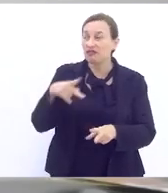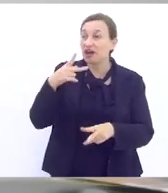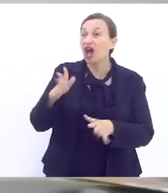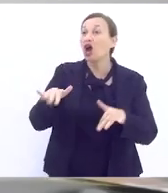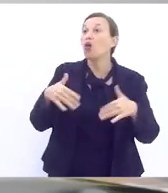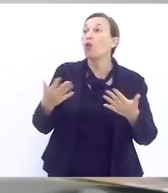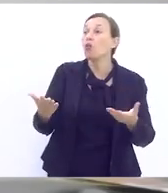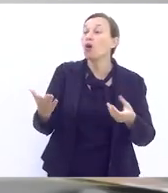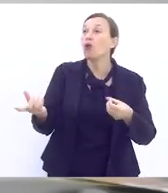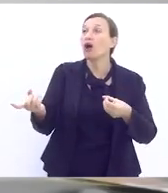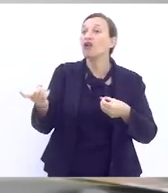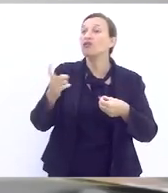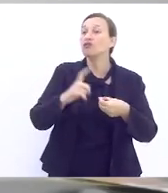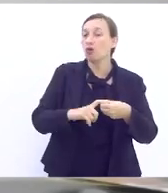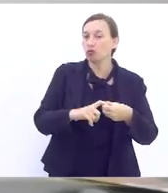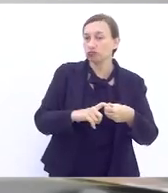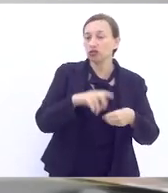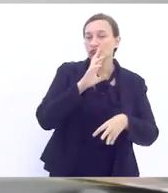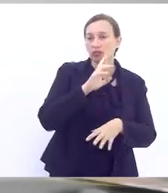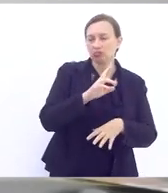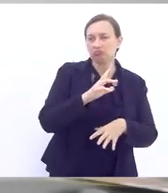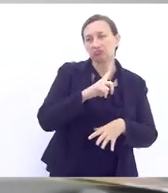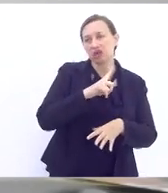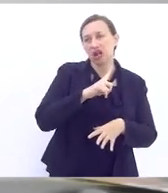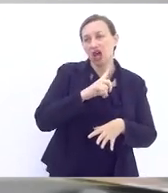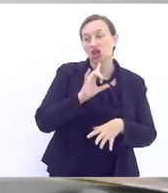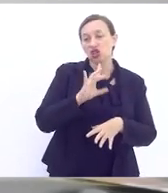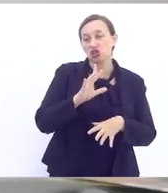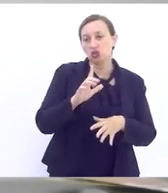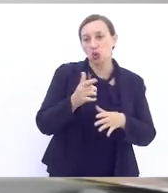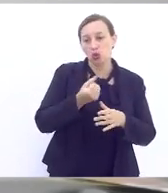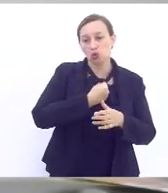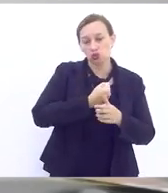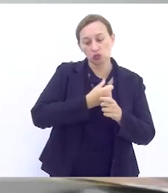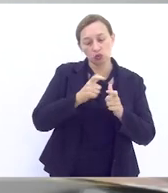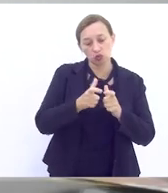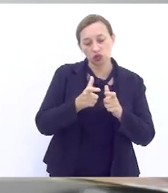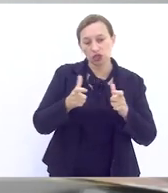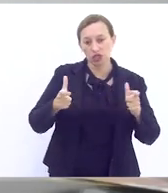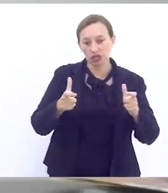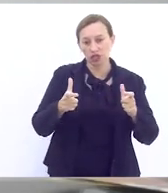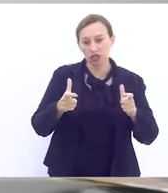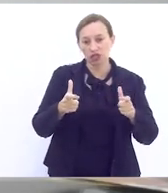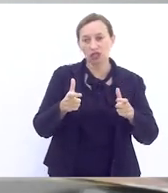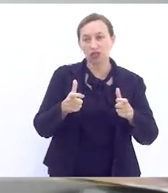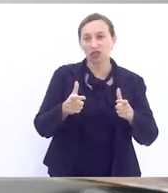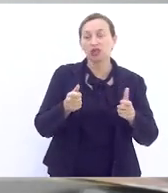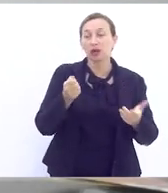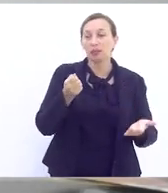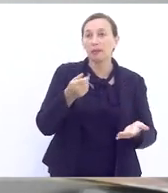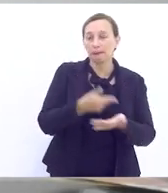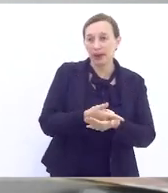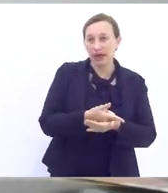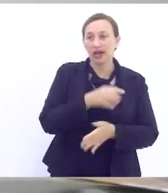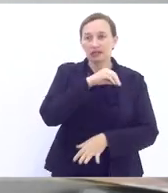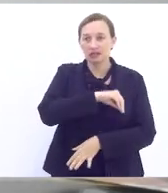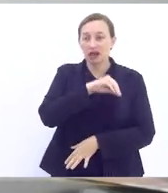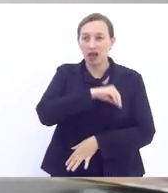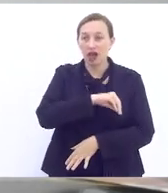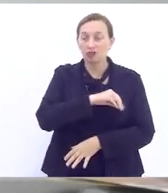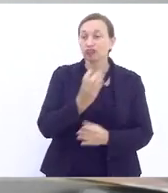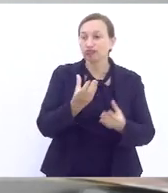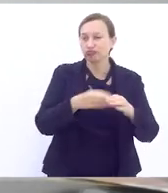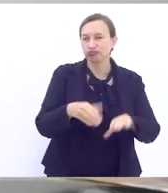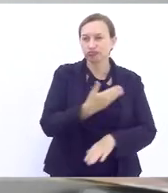que isto vai dar só aumentarei a minha folha de pagamento então um concurso público é